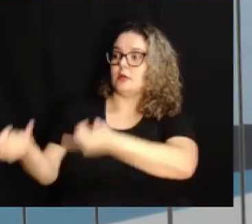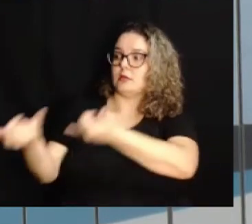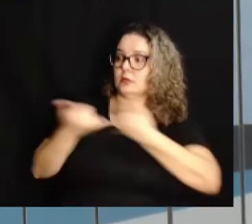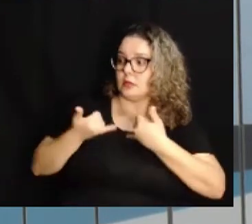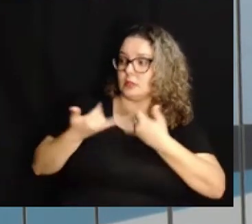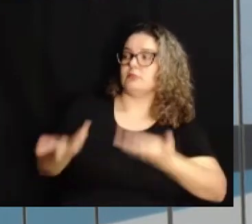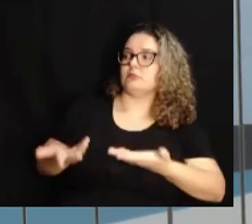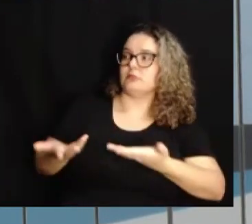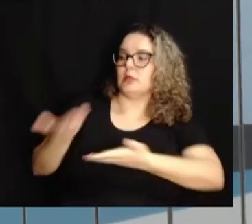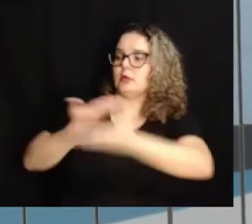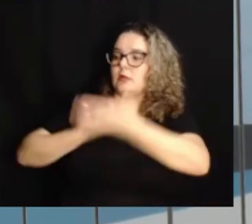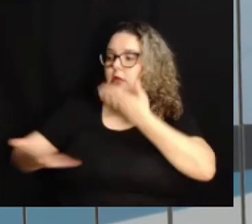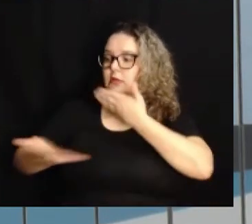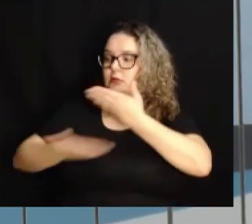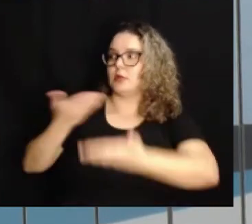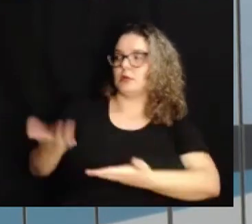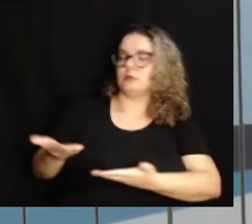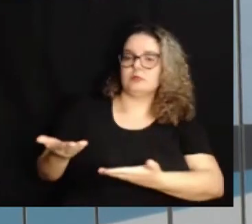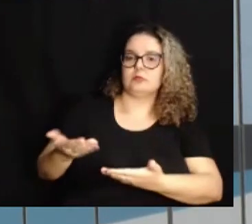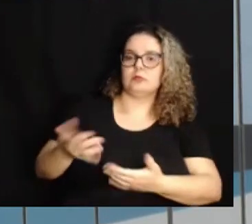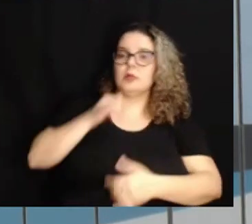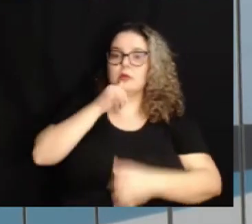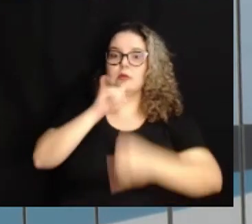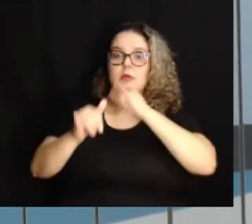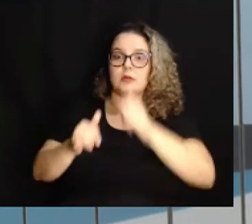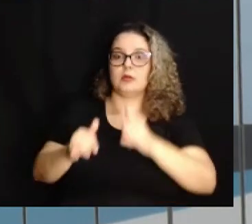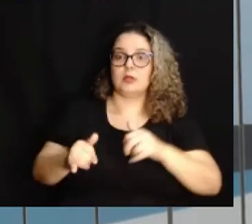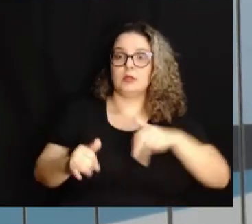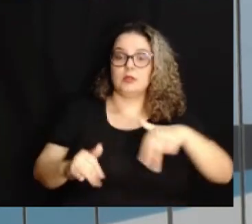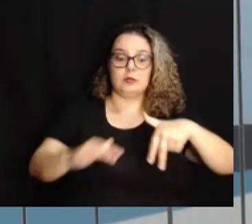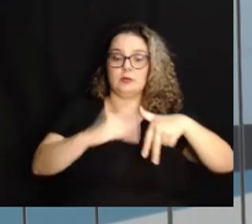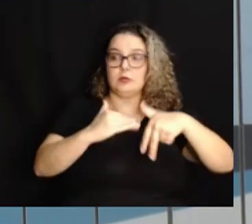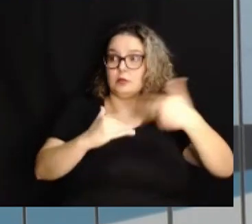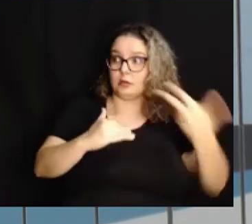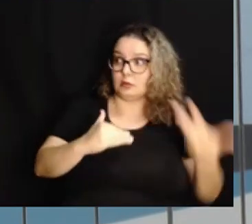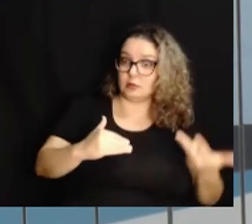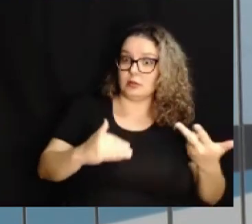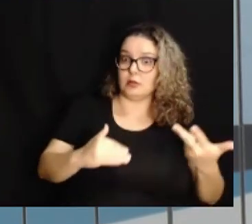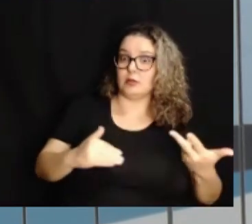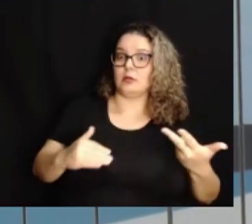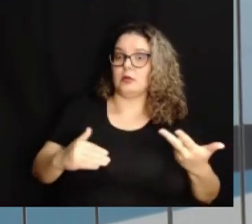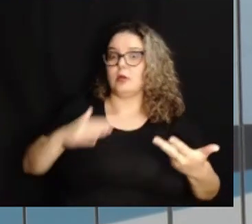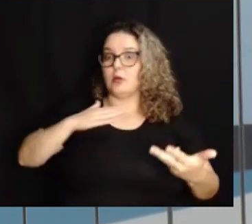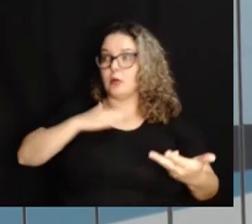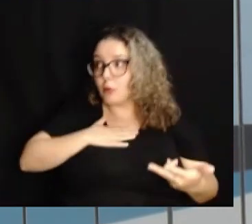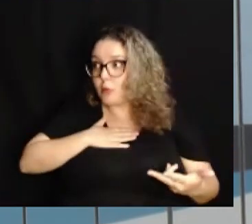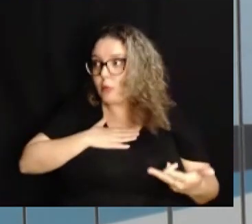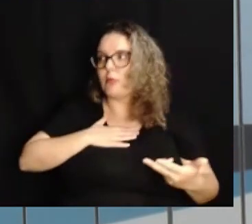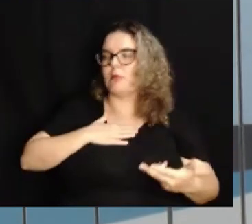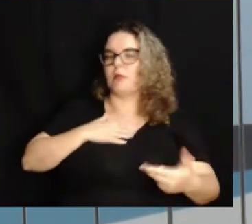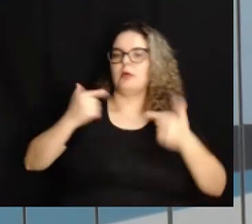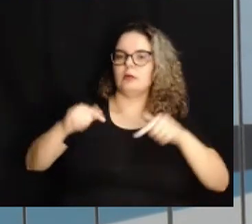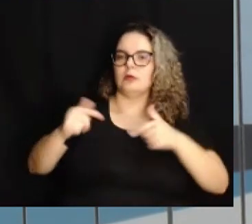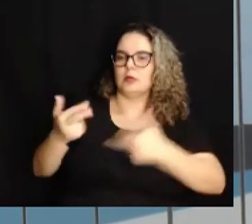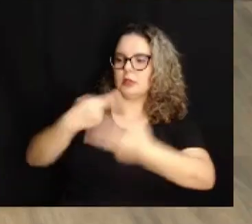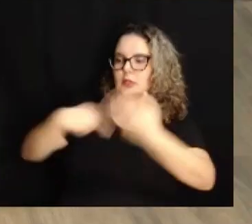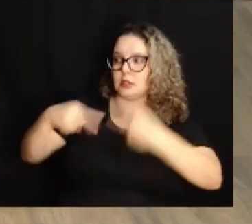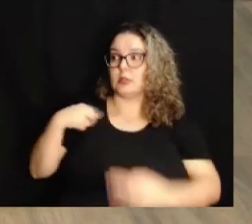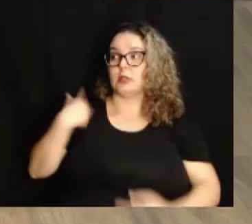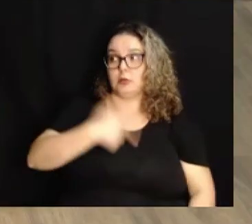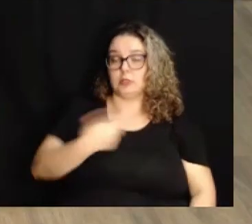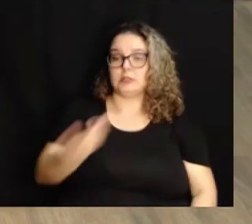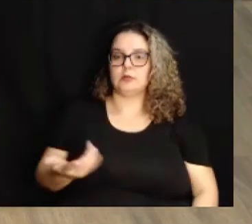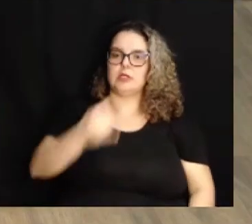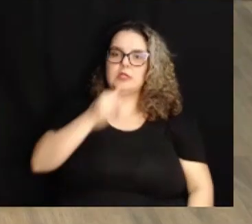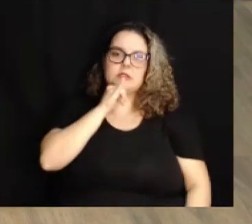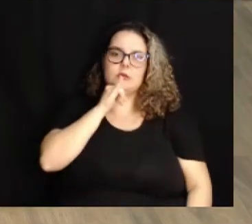se você parte, eu não só perco você, mas eu perco o meu lugar na nossa relação, percebe? Por exemplo, quando eu perco uma